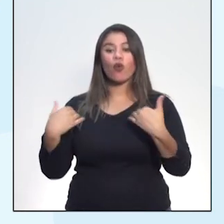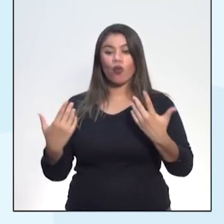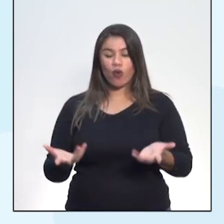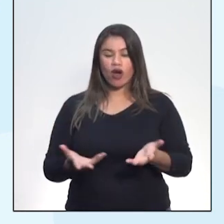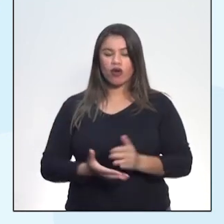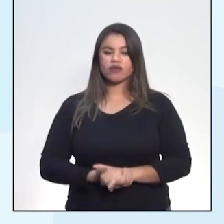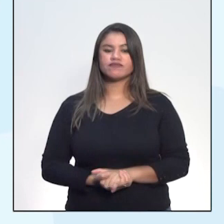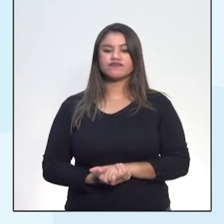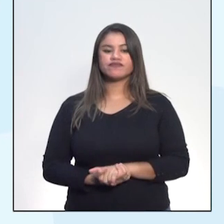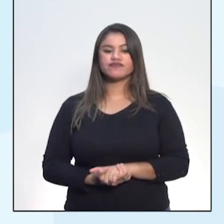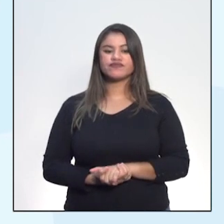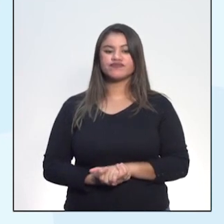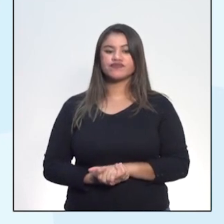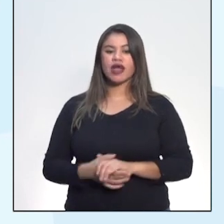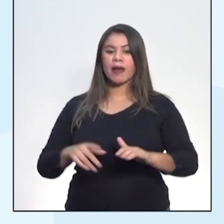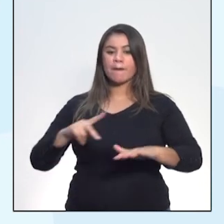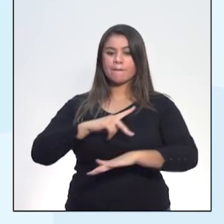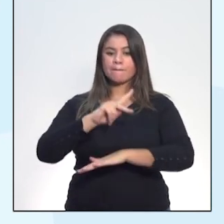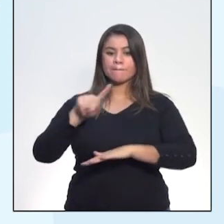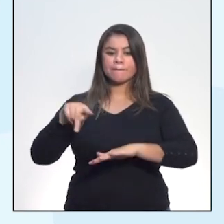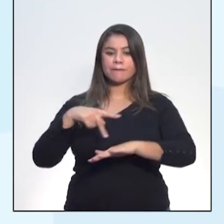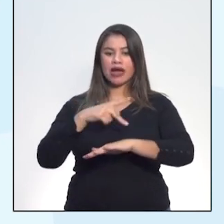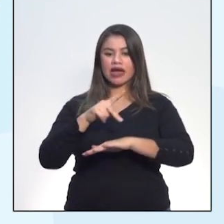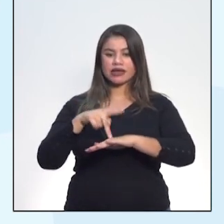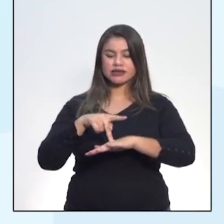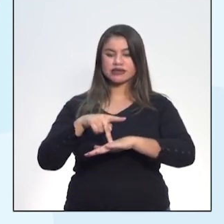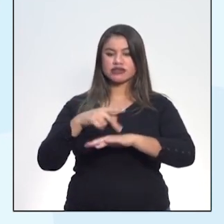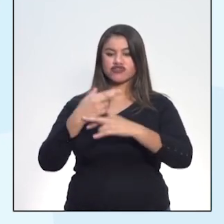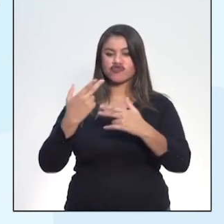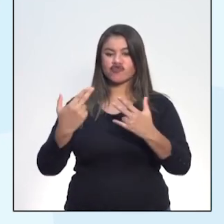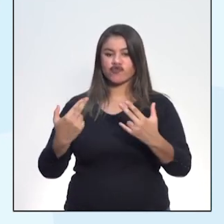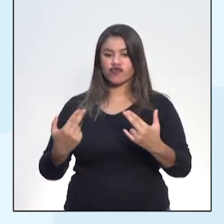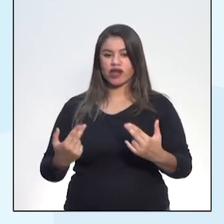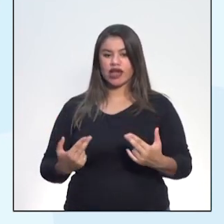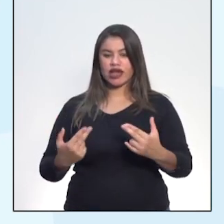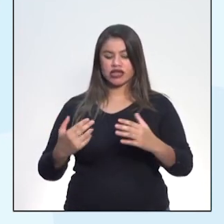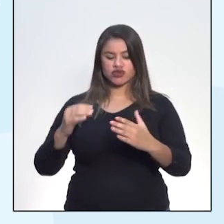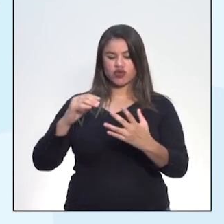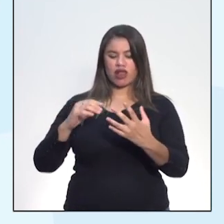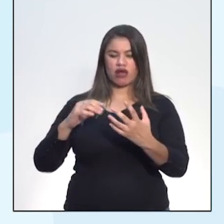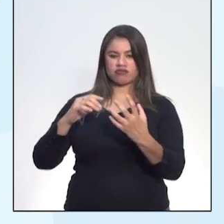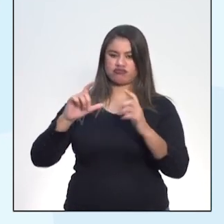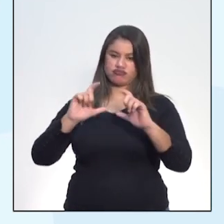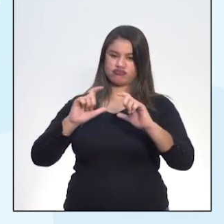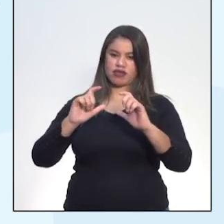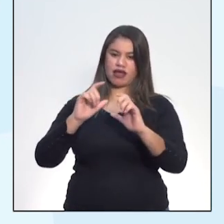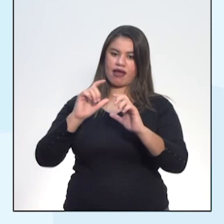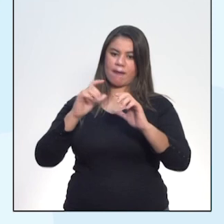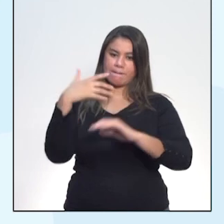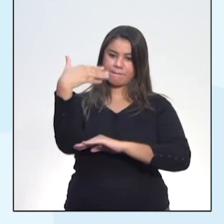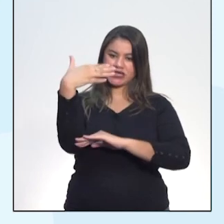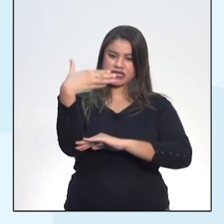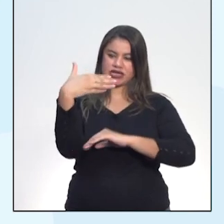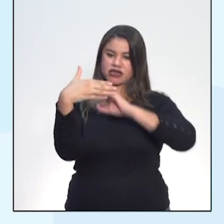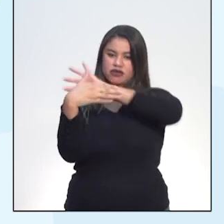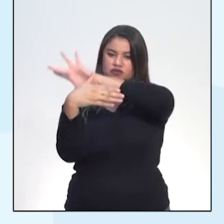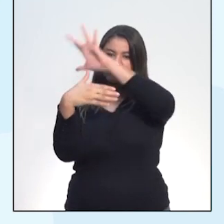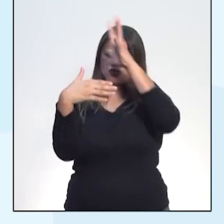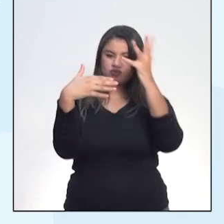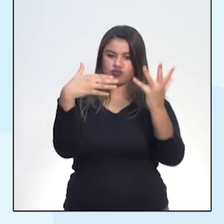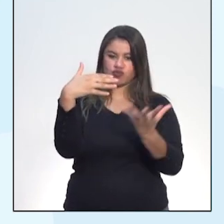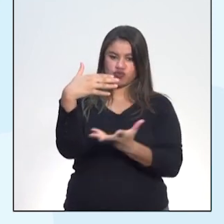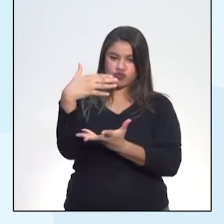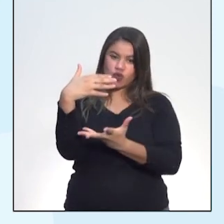imagem? Quais os países representados ao redor daquele continente